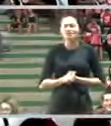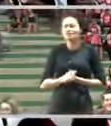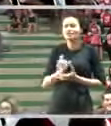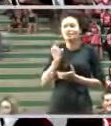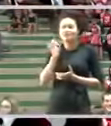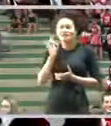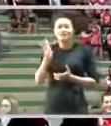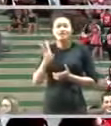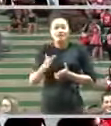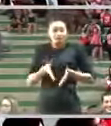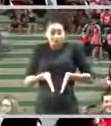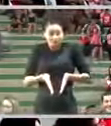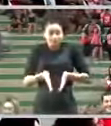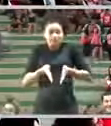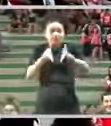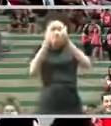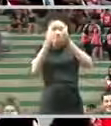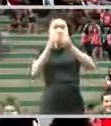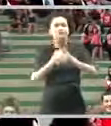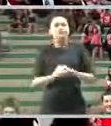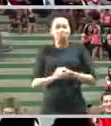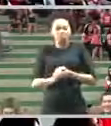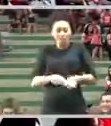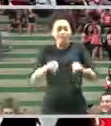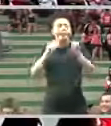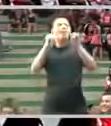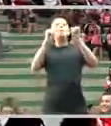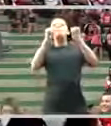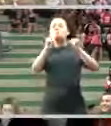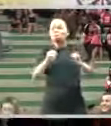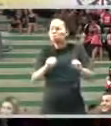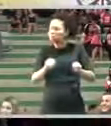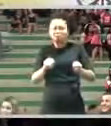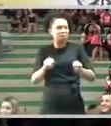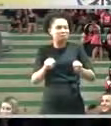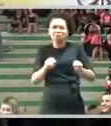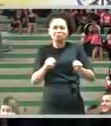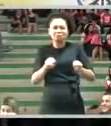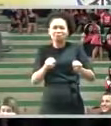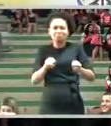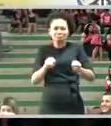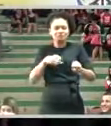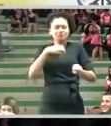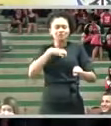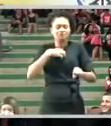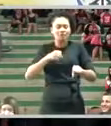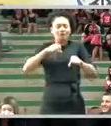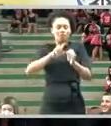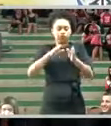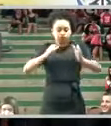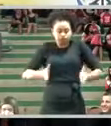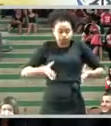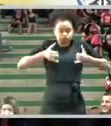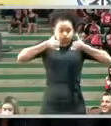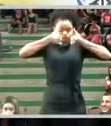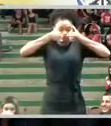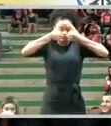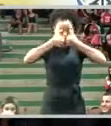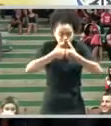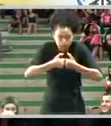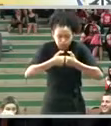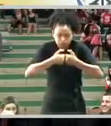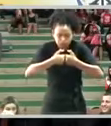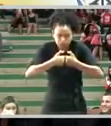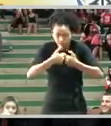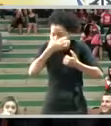Saltaram a vaca não pulou. Quando a vaca sentiu o peso, a Bíblia diz que esqueceu